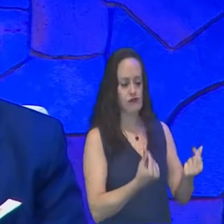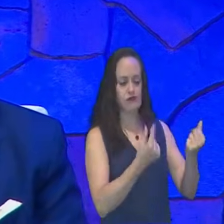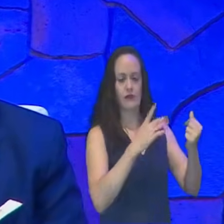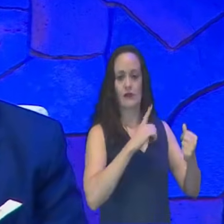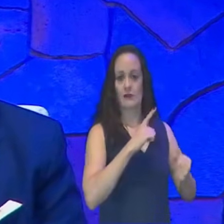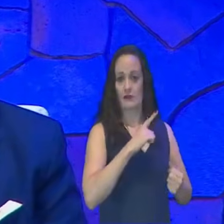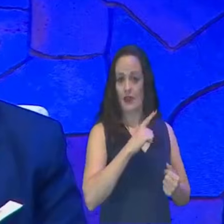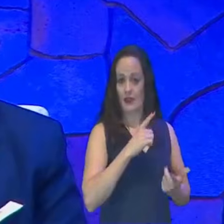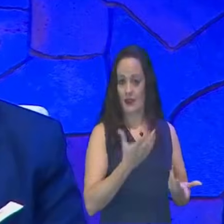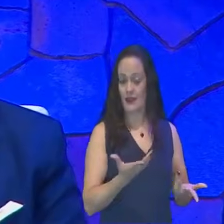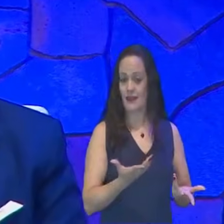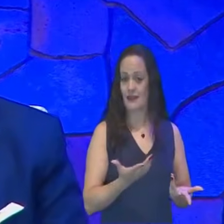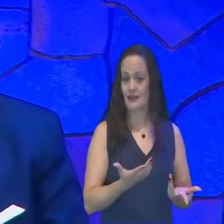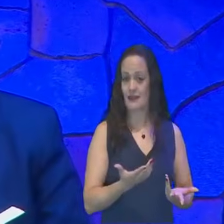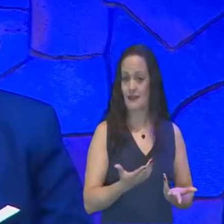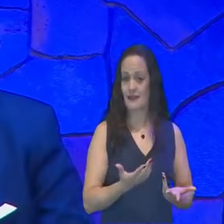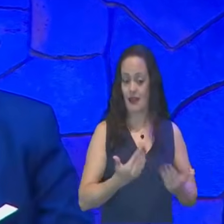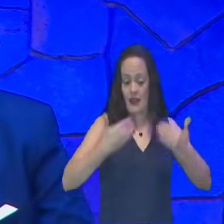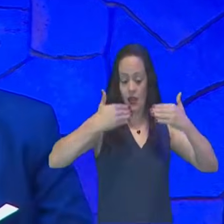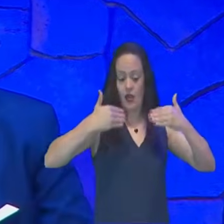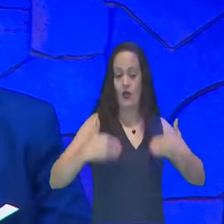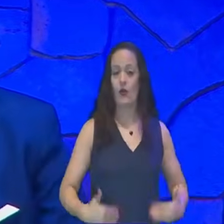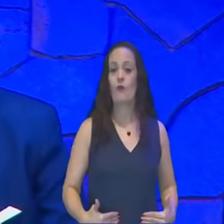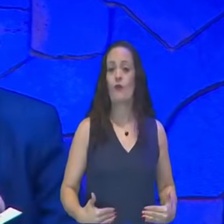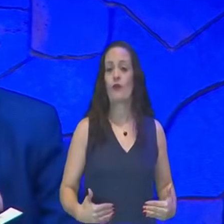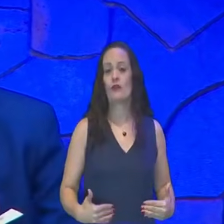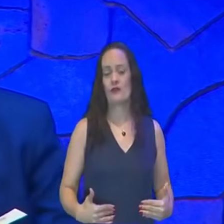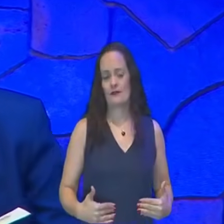O que revelam as nossas atitudes?